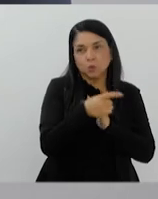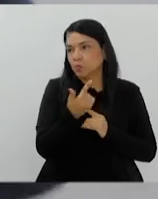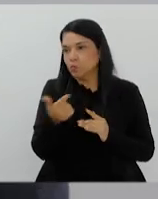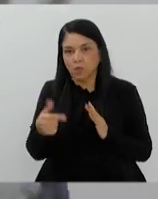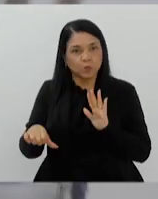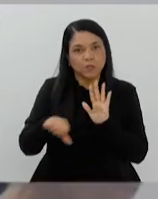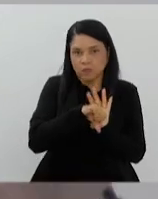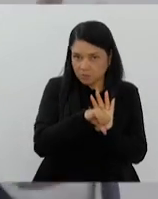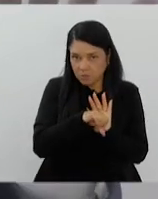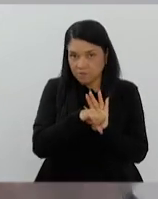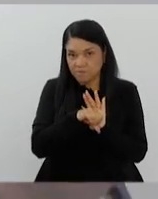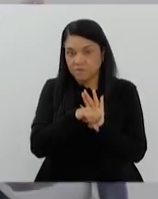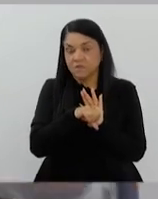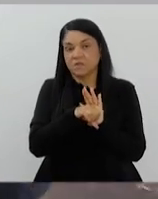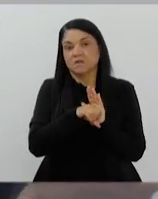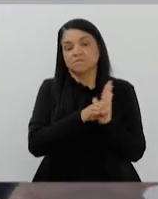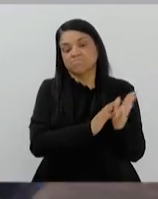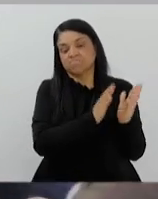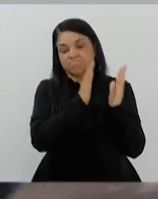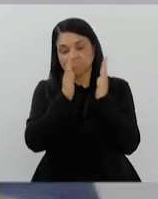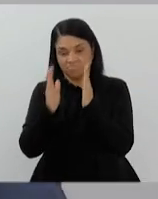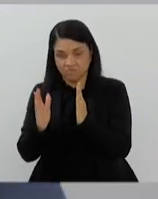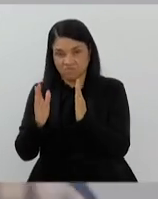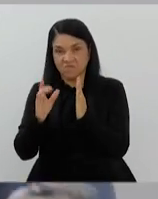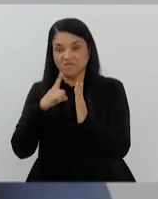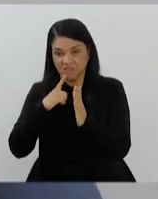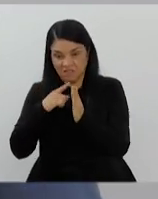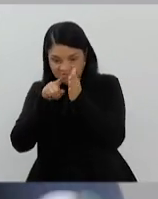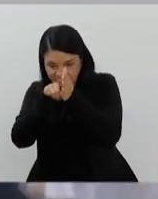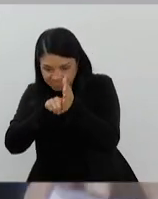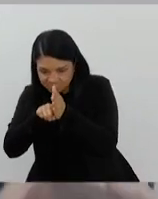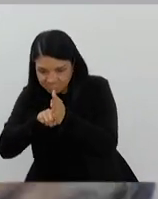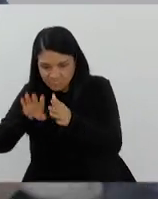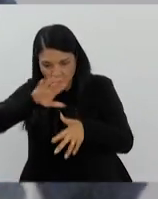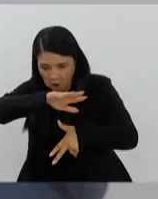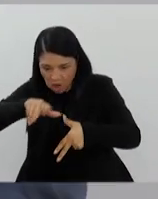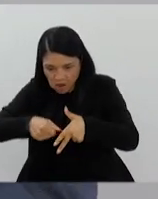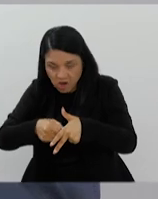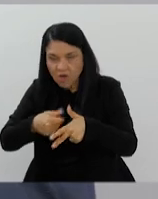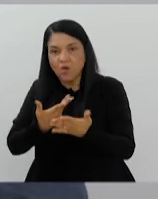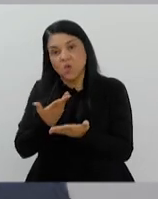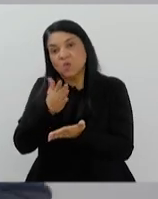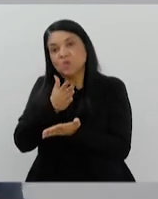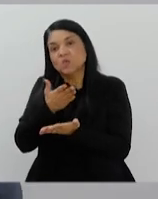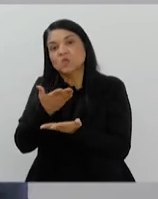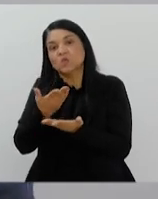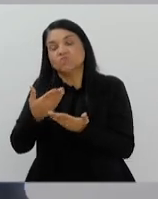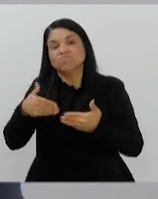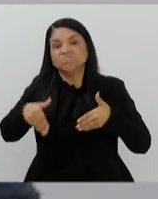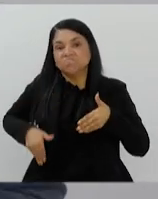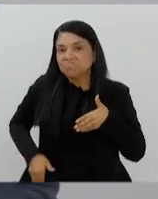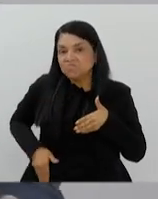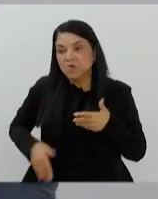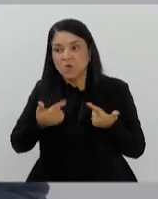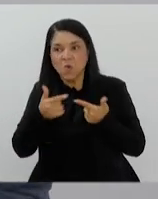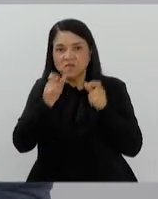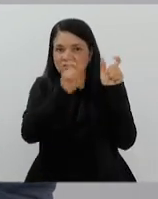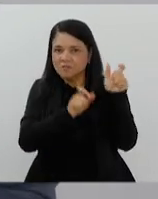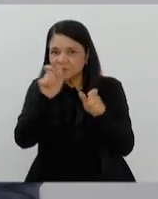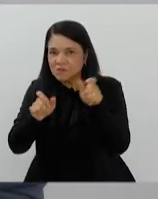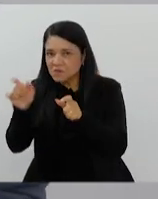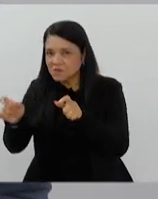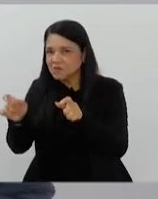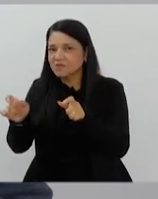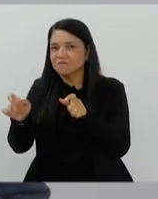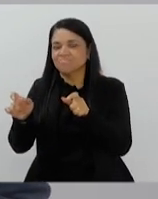segundo estágio a gente analisar se teve crime desvio de dinheiro se esse dinheiro indo pro ralo foi pro bolso de alguém são outos que entram só foi só incompetência em